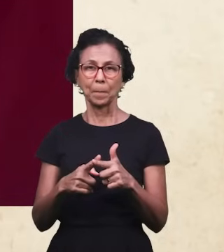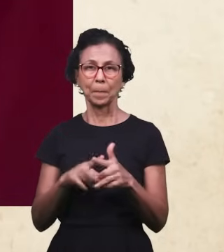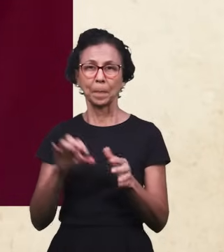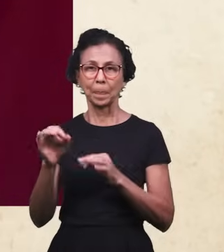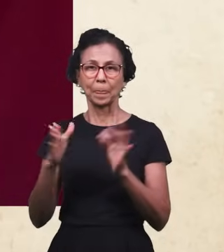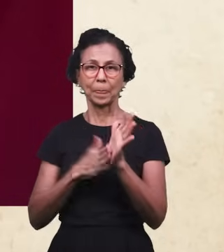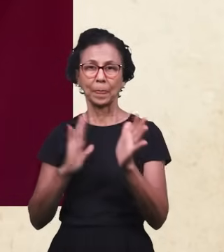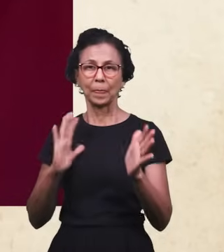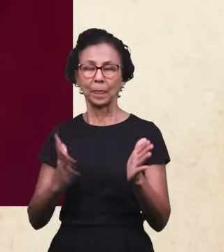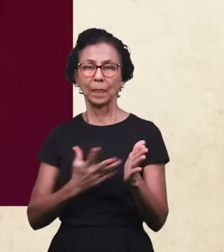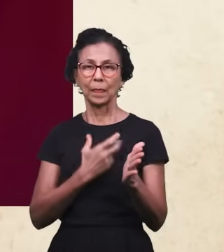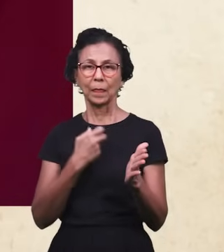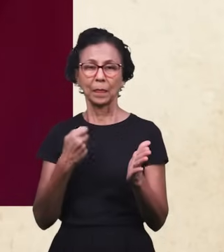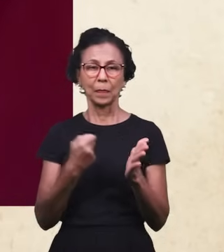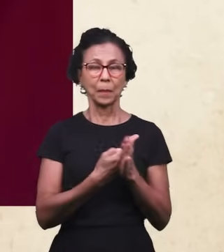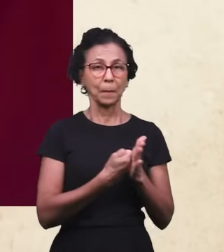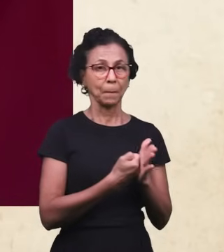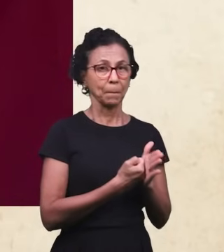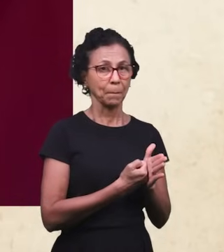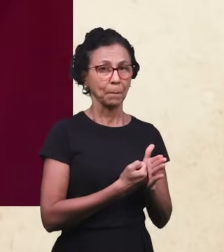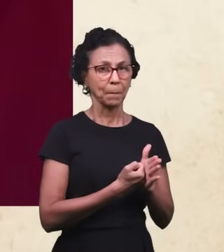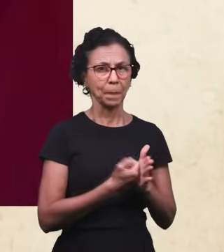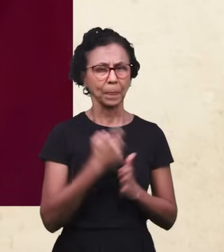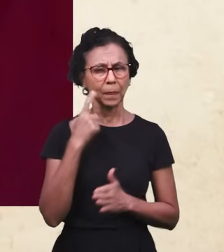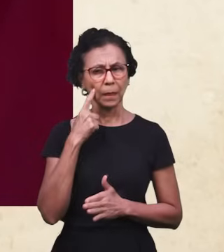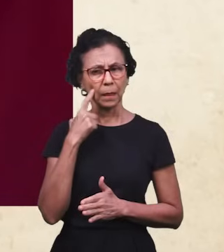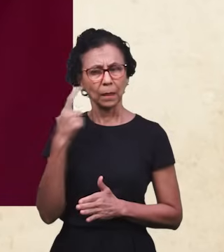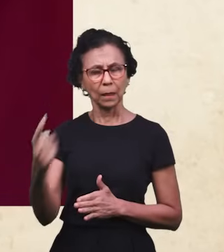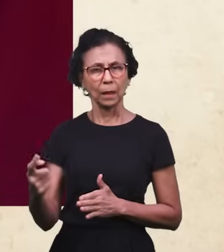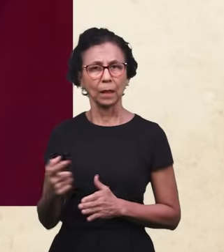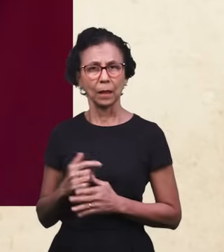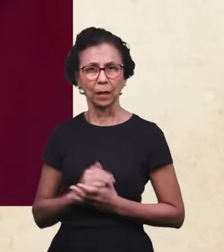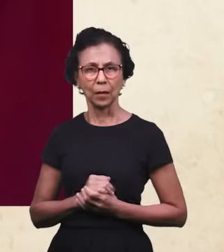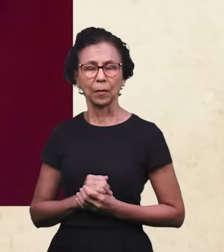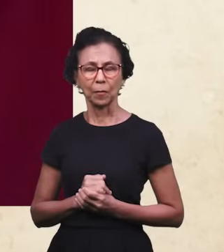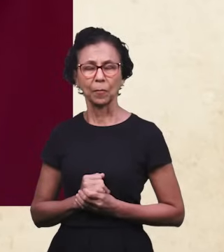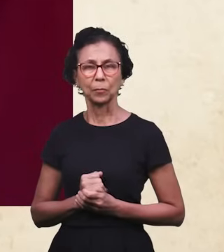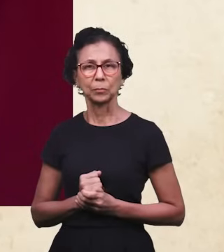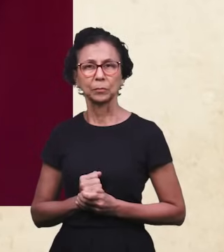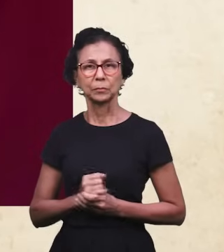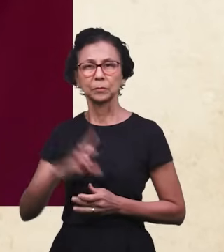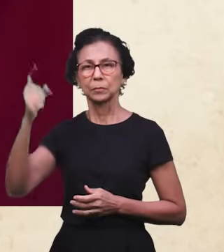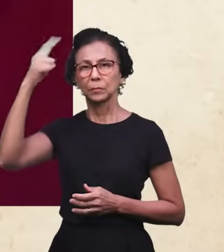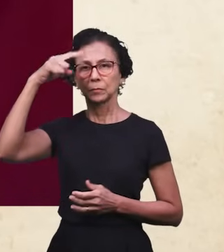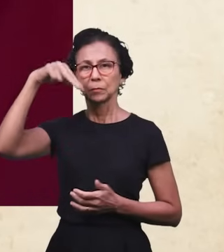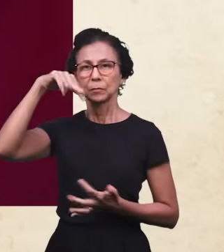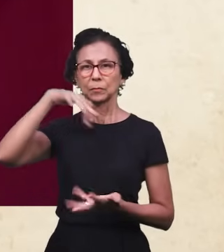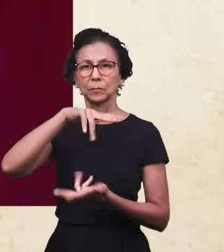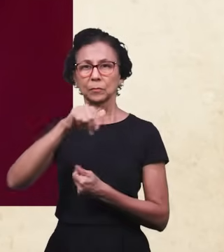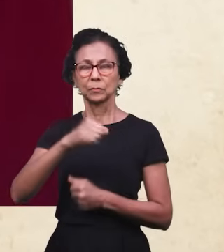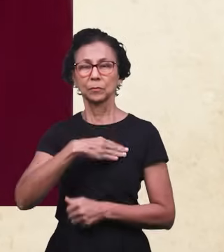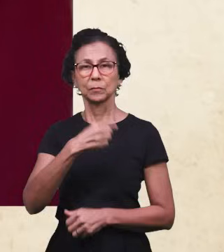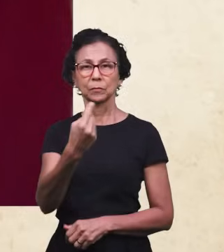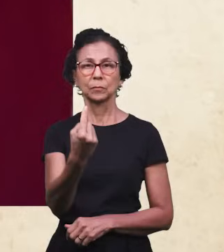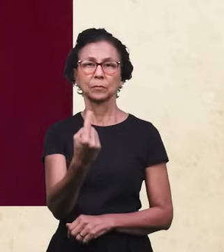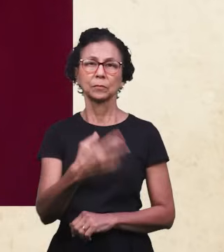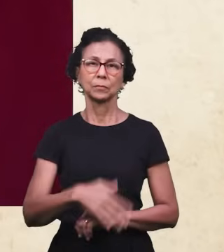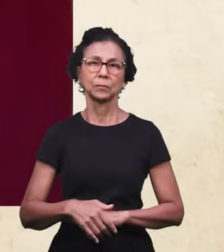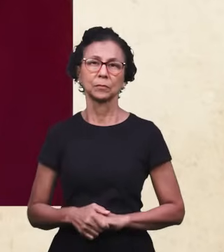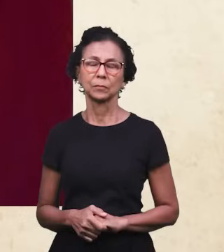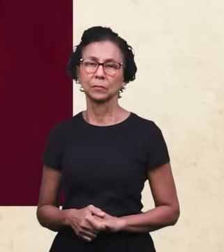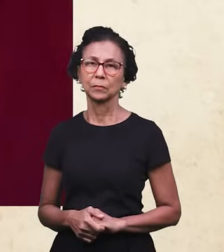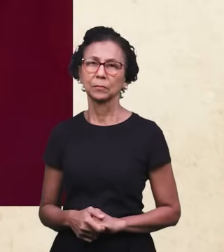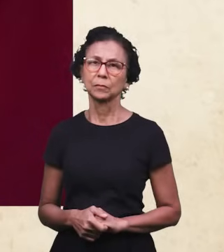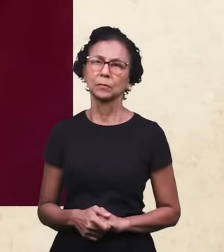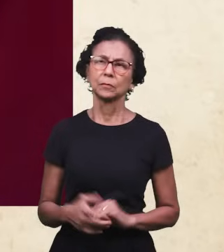homem. Em Gálatas diz, mas vindo a plenitude dos tempos, Deus enviou seu Filho. As profecias sobre a